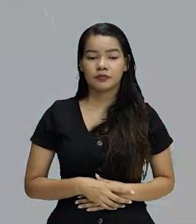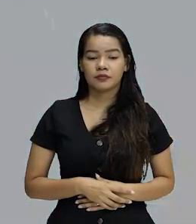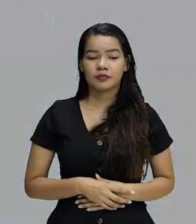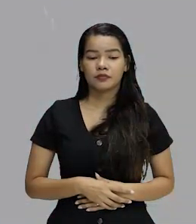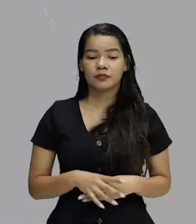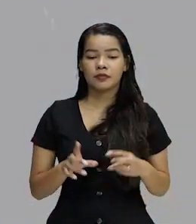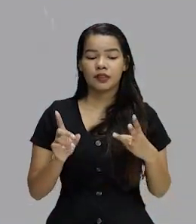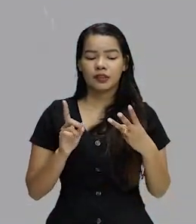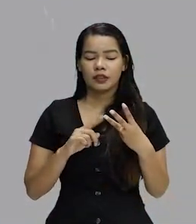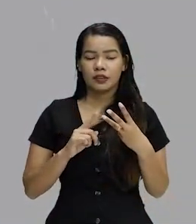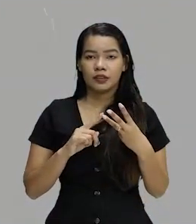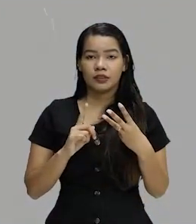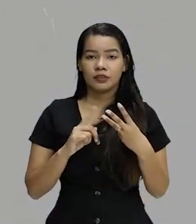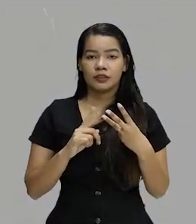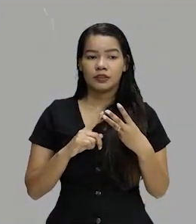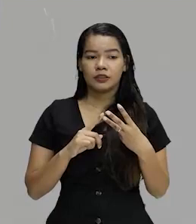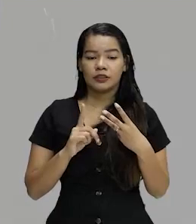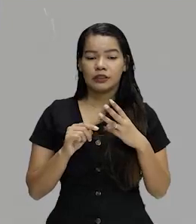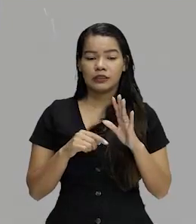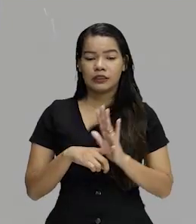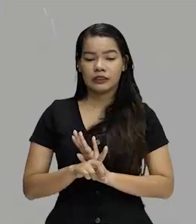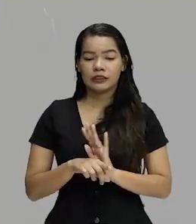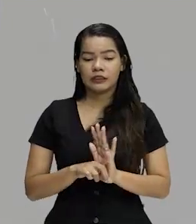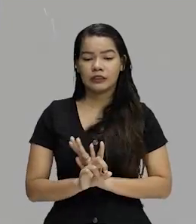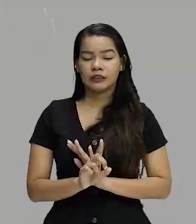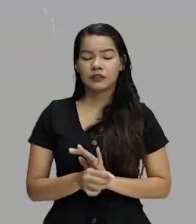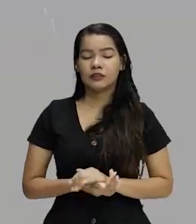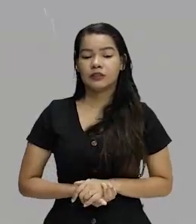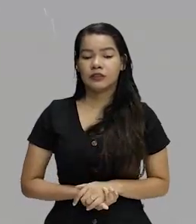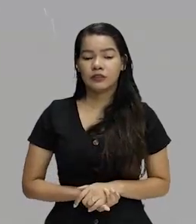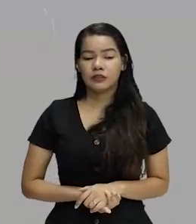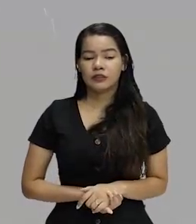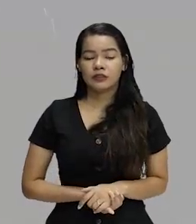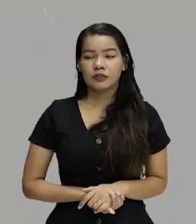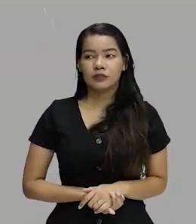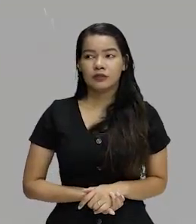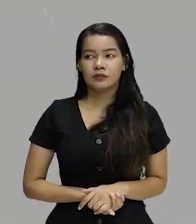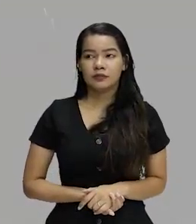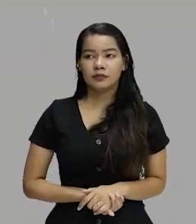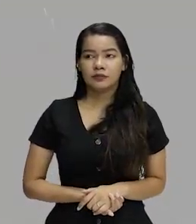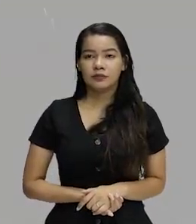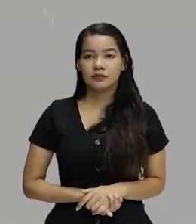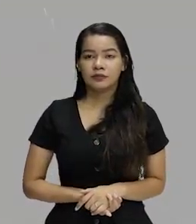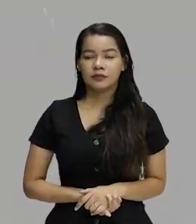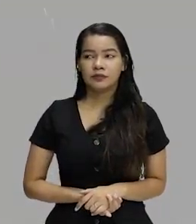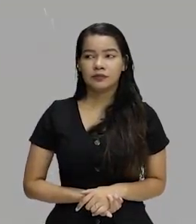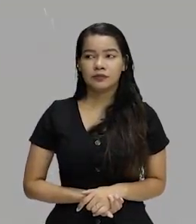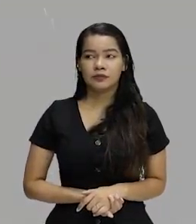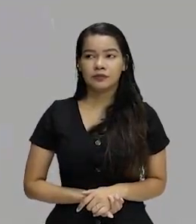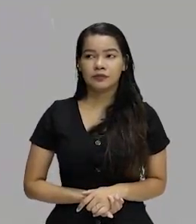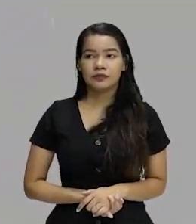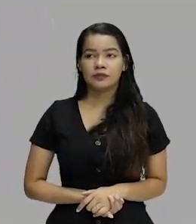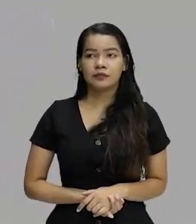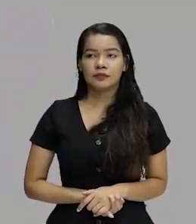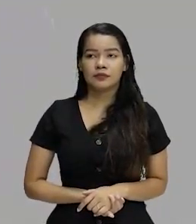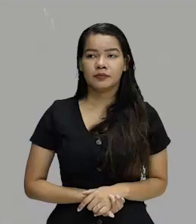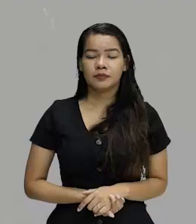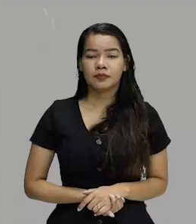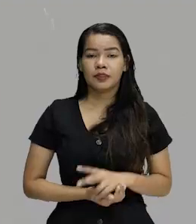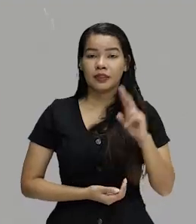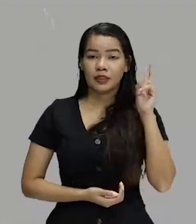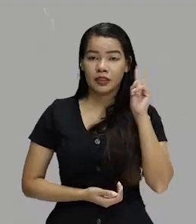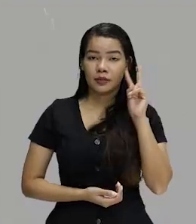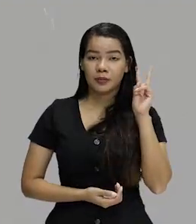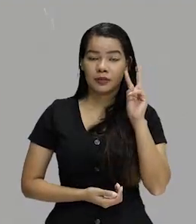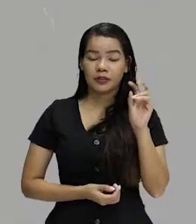verbo principal. E na forma interrogativa, verbo auxiliar primeiro, sujeito depois, verbo principal.